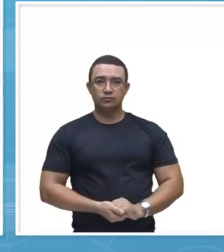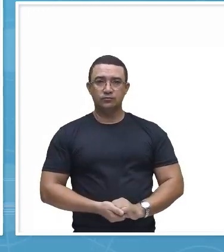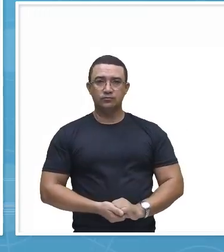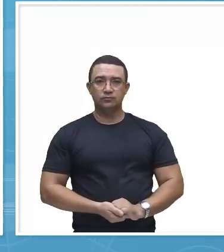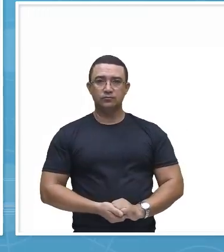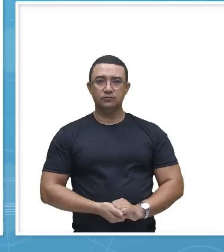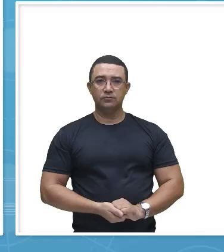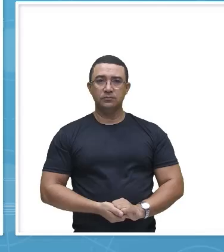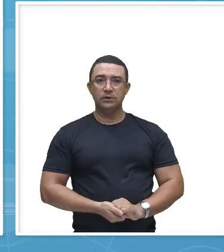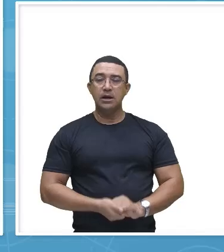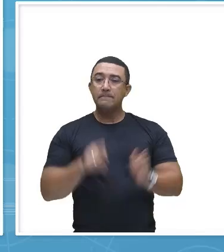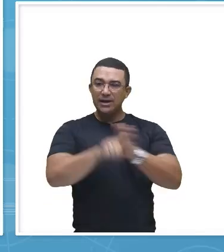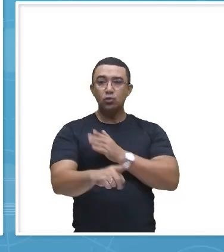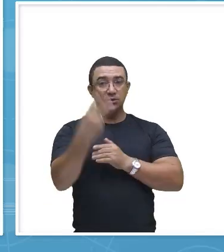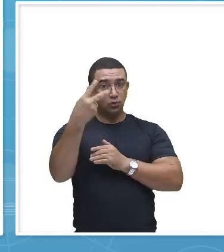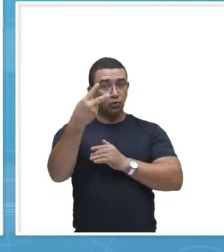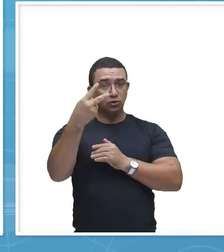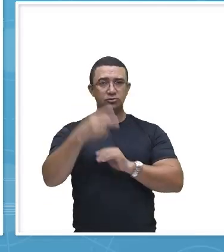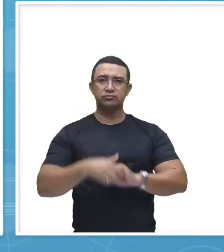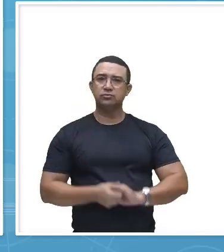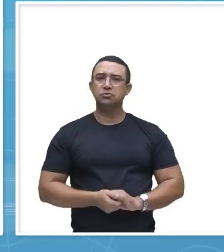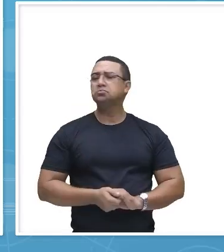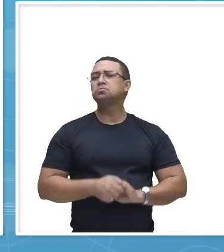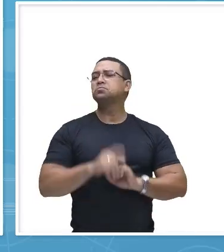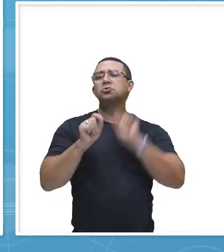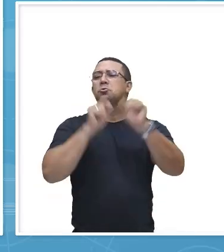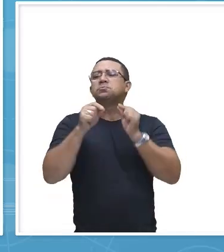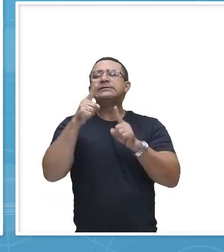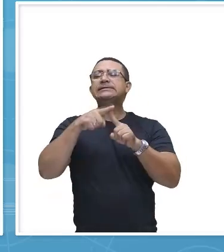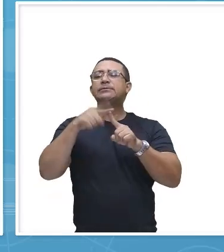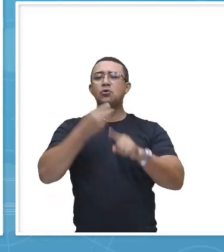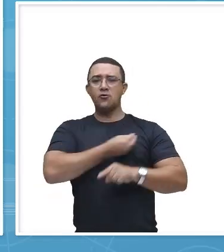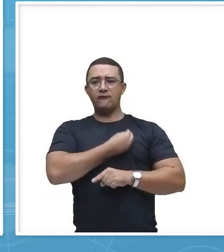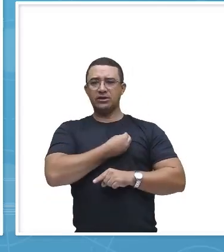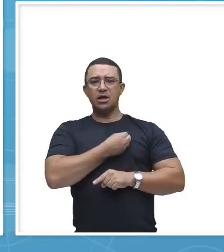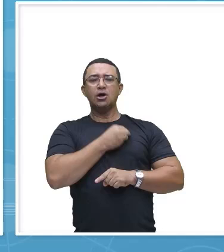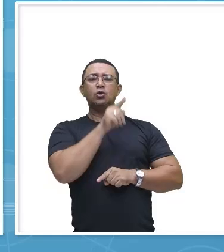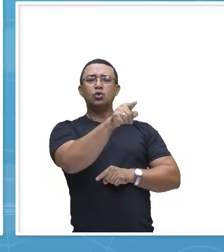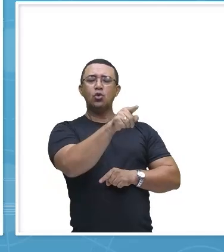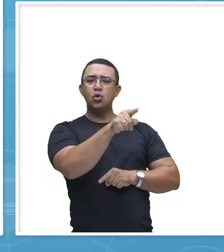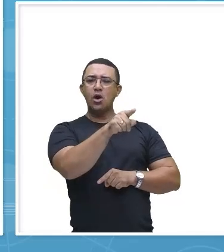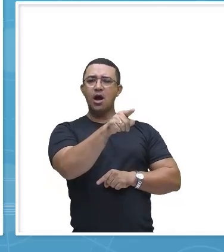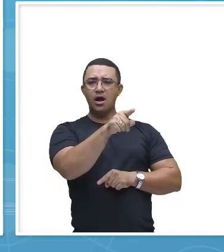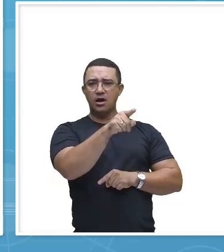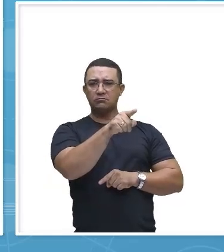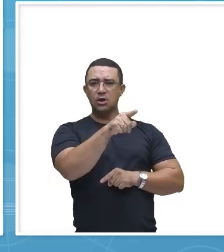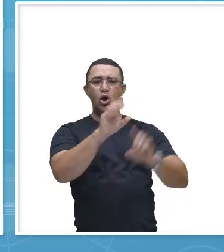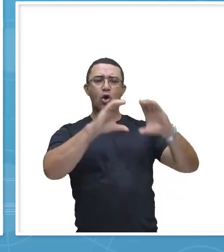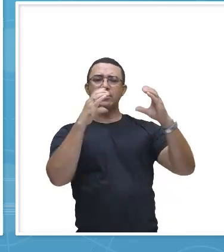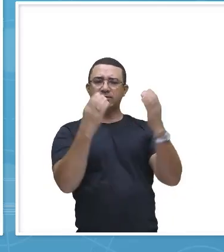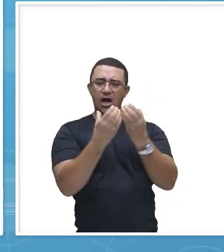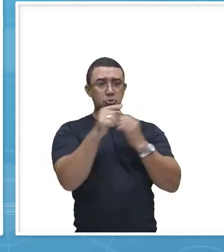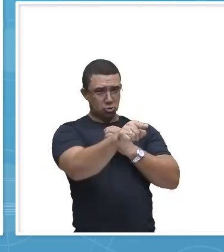Tá? Na segunda, qual o modo de vida das comunidades onde você mora? Por exemplo, onde você